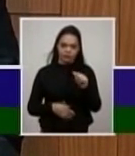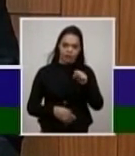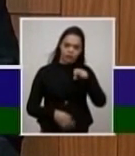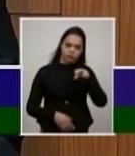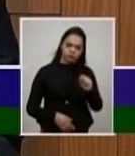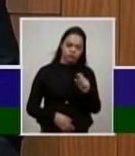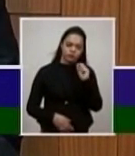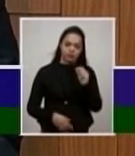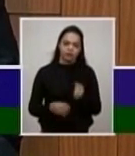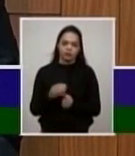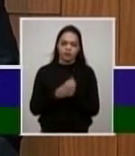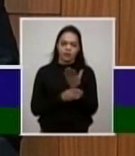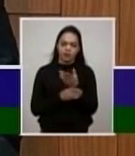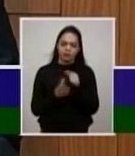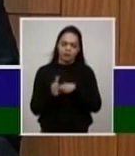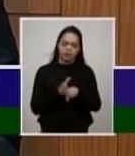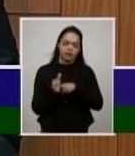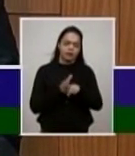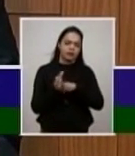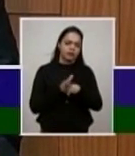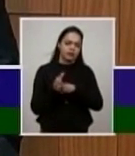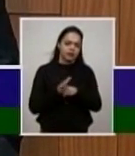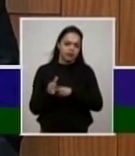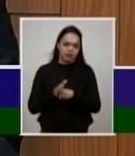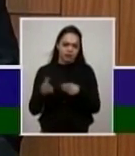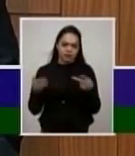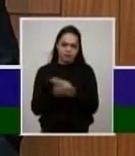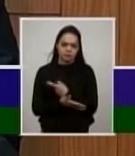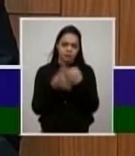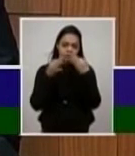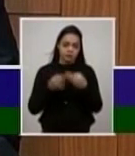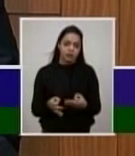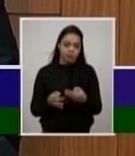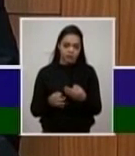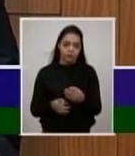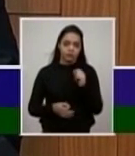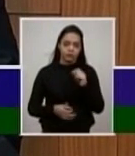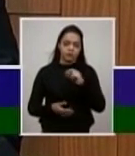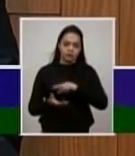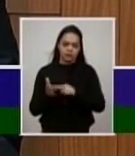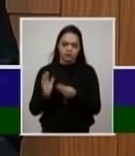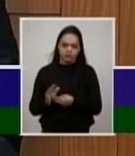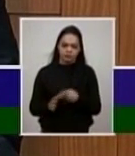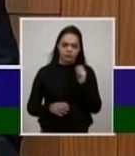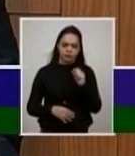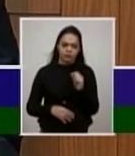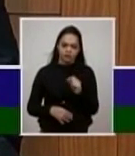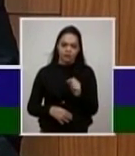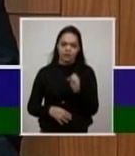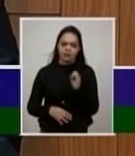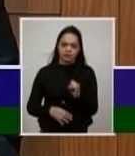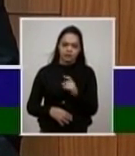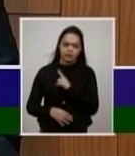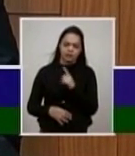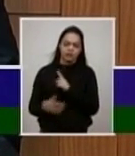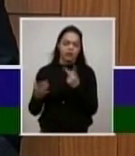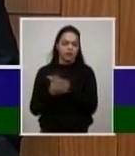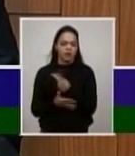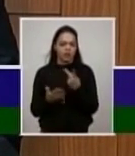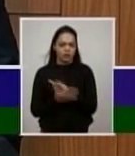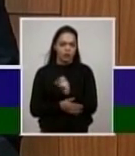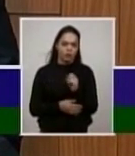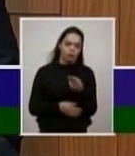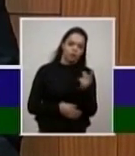foi instaurada para averiguar fato certo, qual seja, irregularidade ou não na destinação de